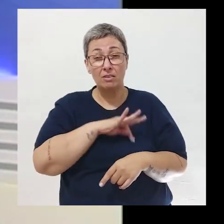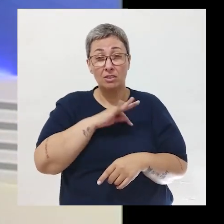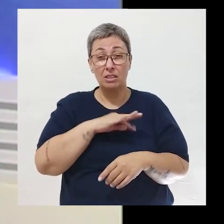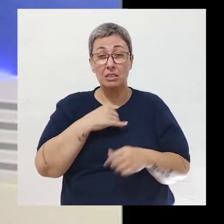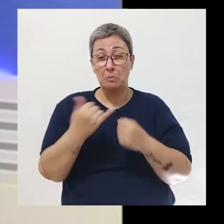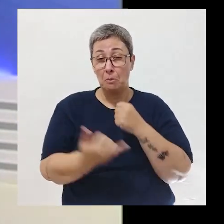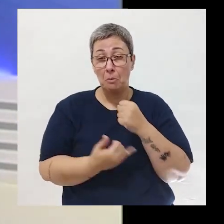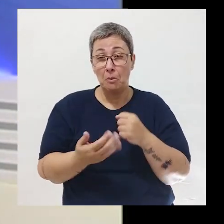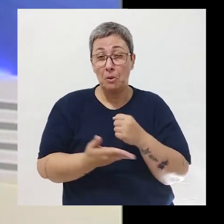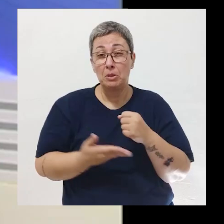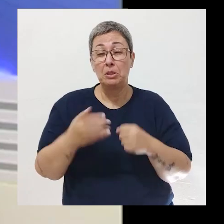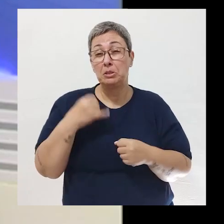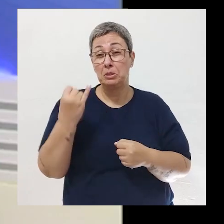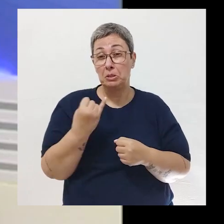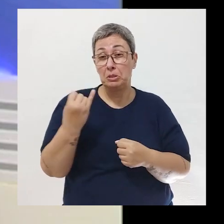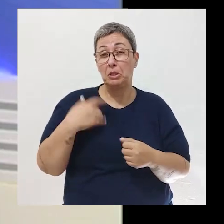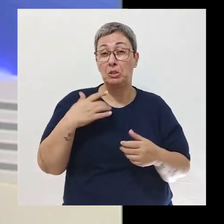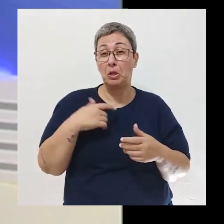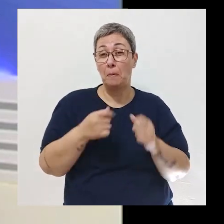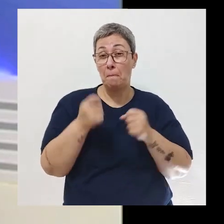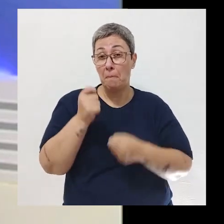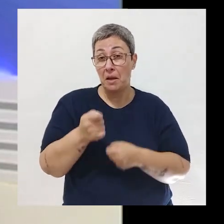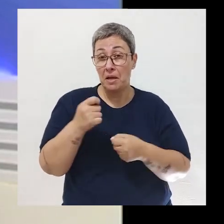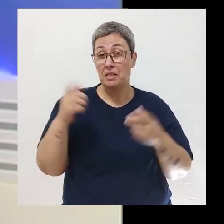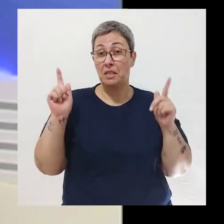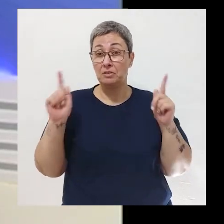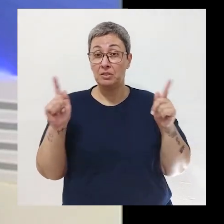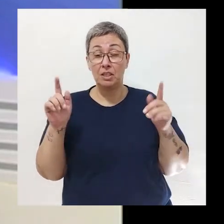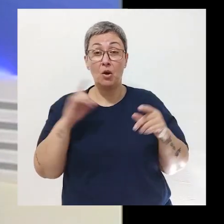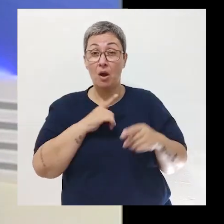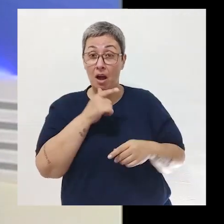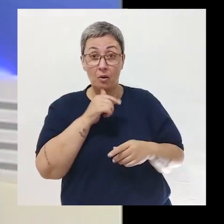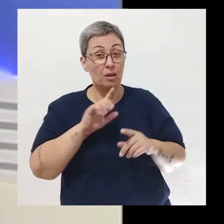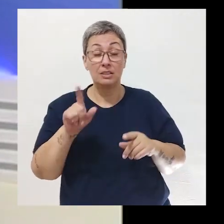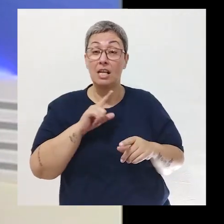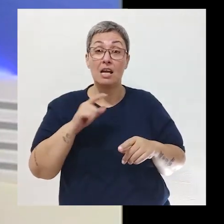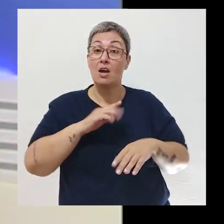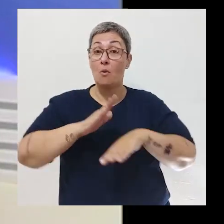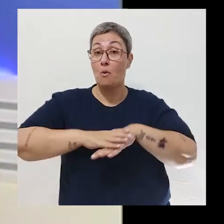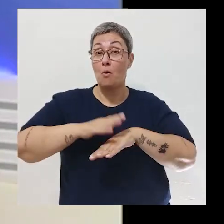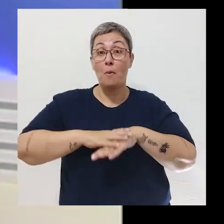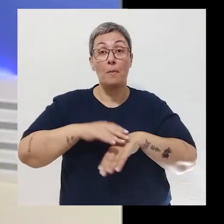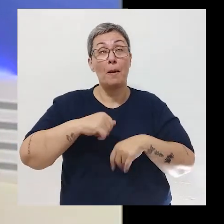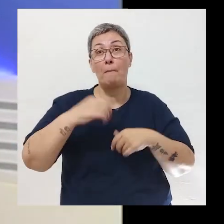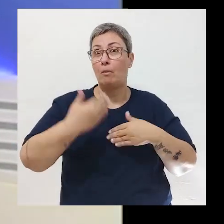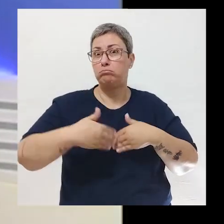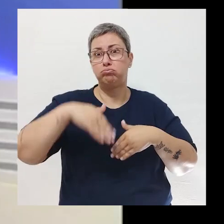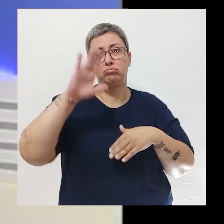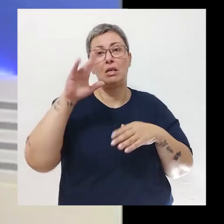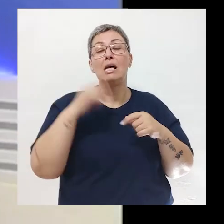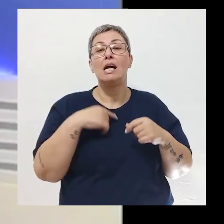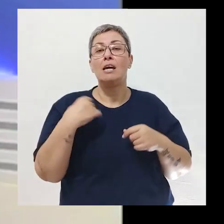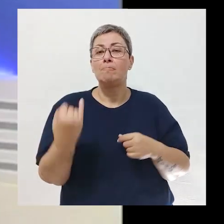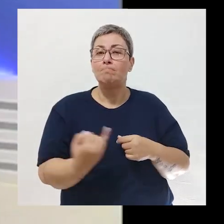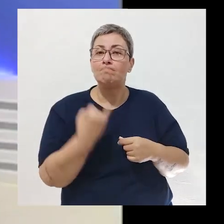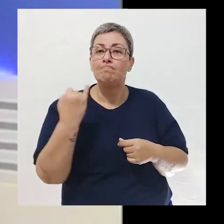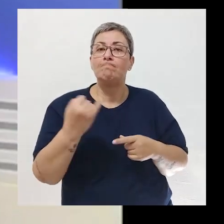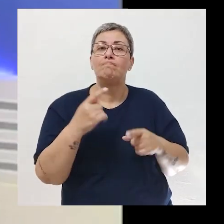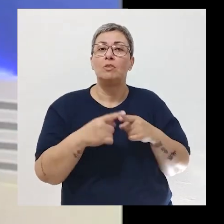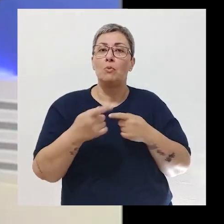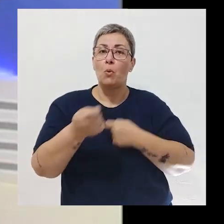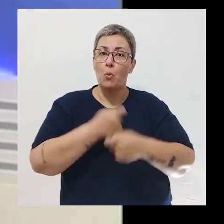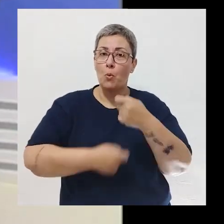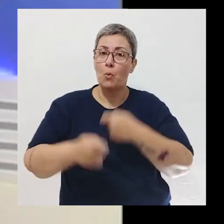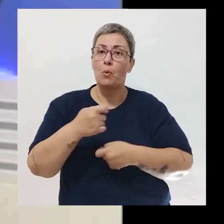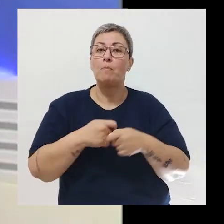é fundamental só para pesca, ou então para diversão, ou então por conta da água, né? O papel dele vai muito além, ele é essencial para a